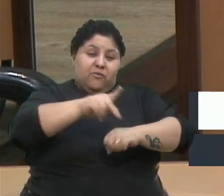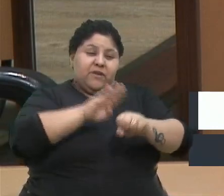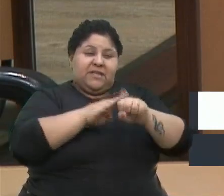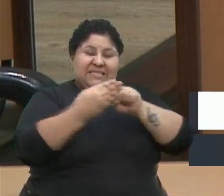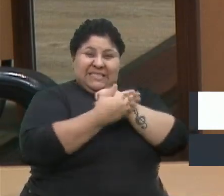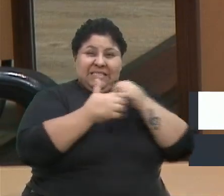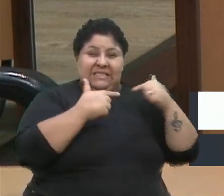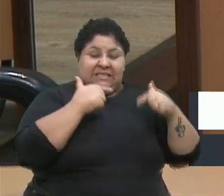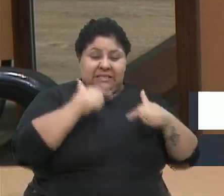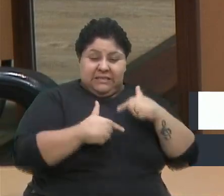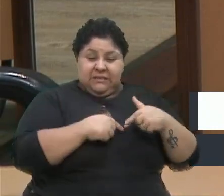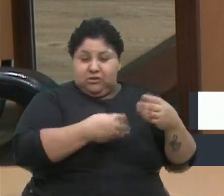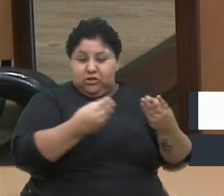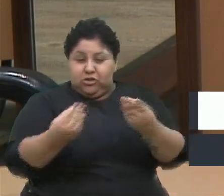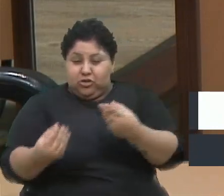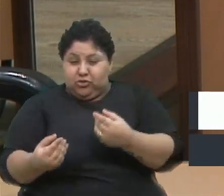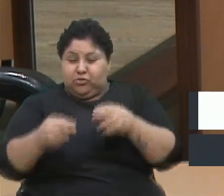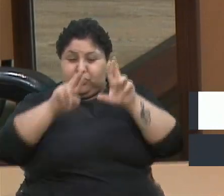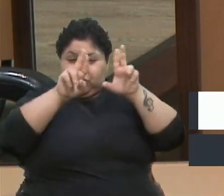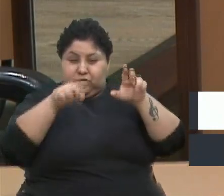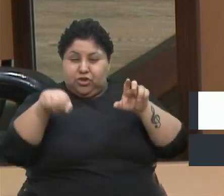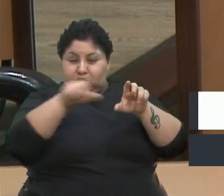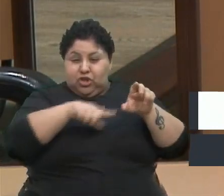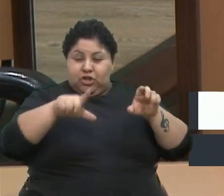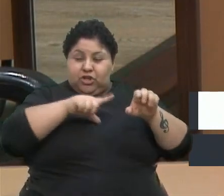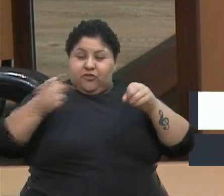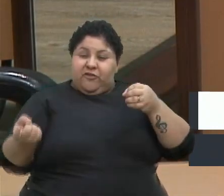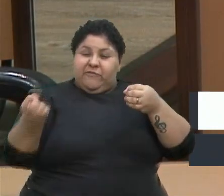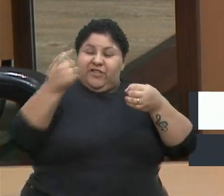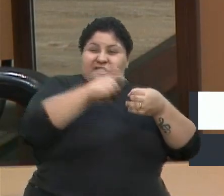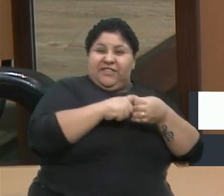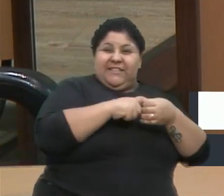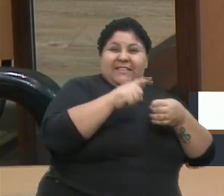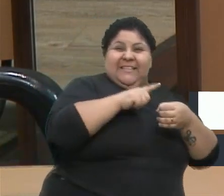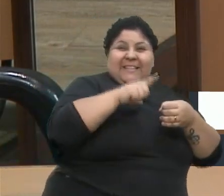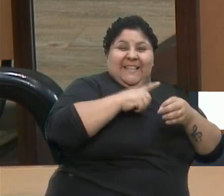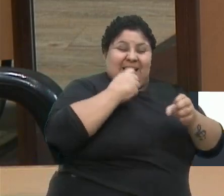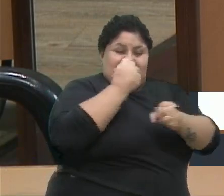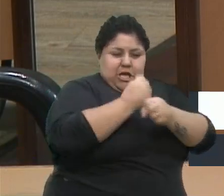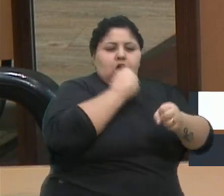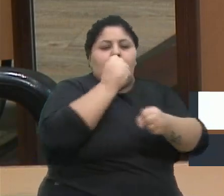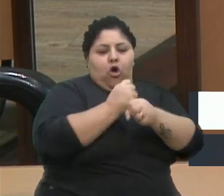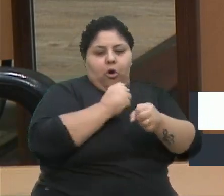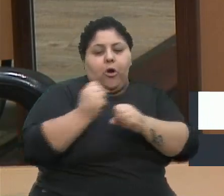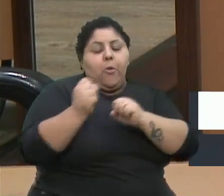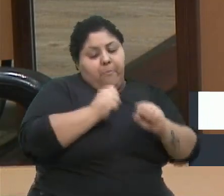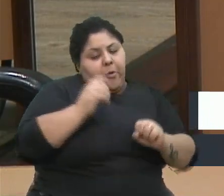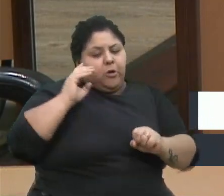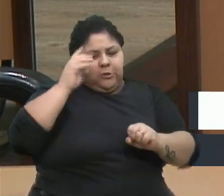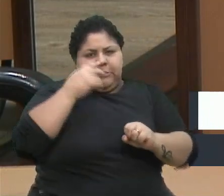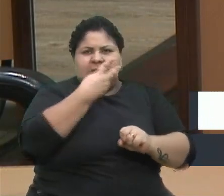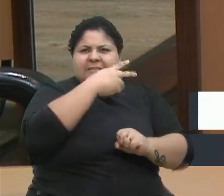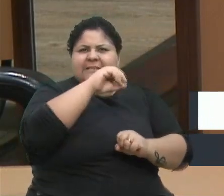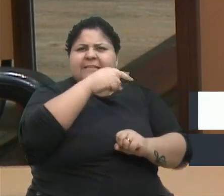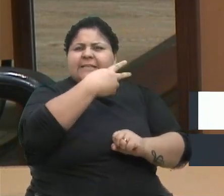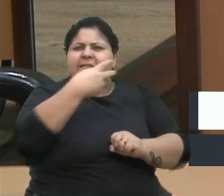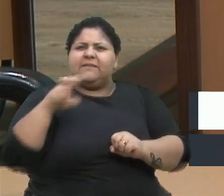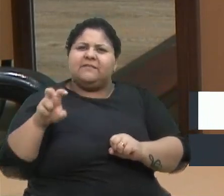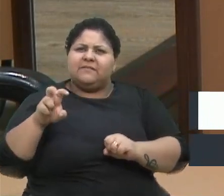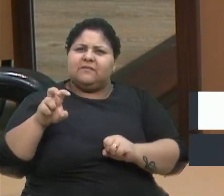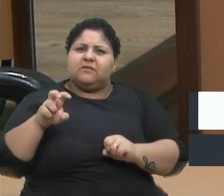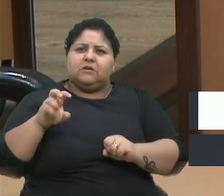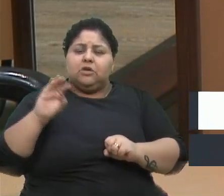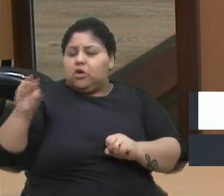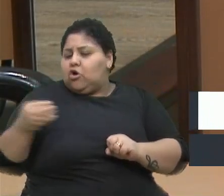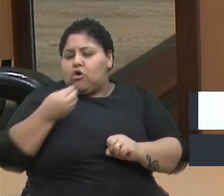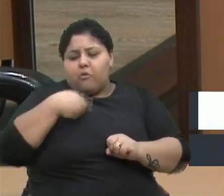nessa pauta. E o que nós tivemos de retorno, né, é que existem obras previstas para 2025. E claro que a